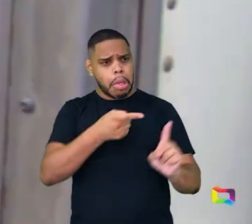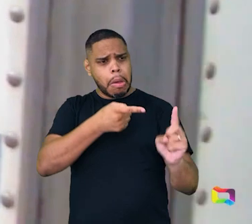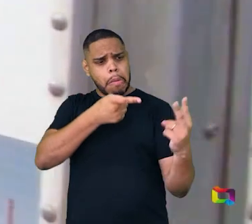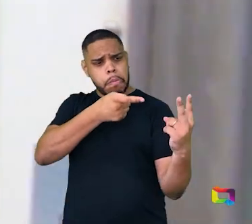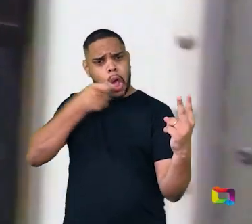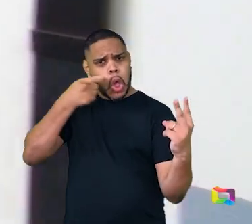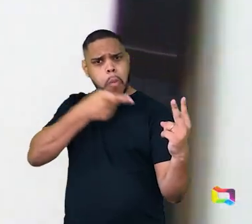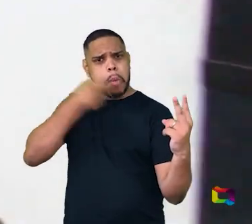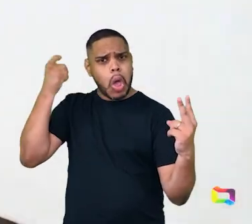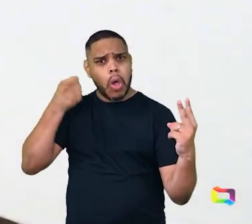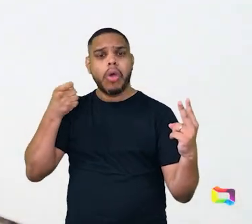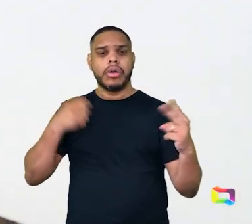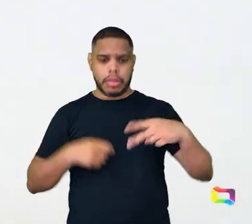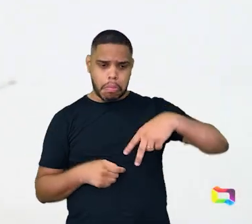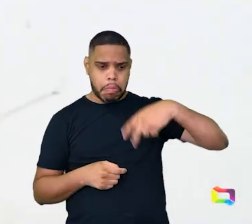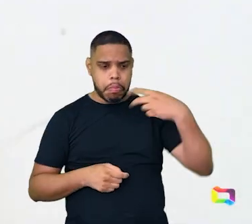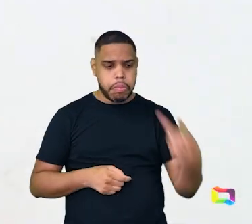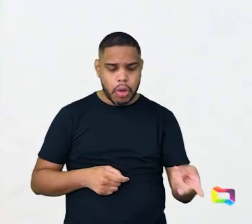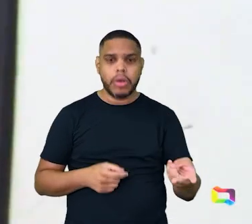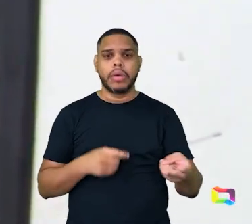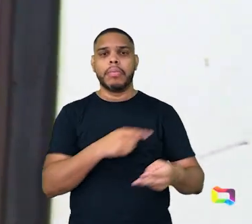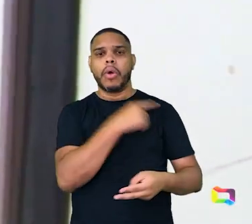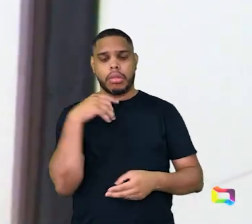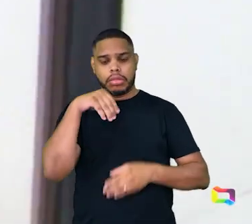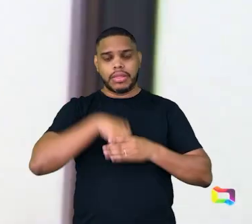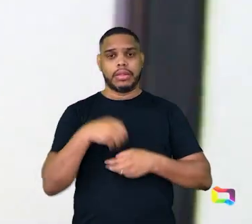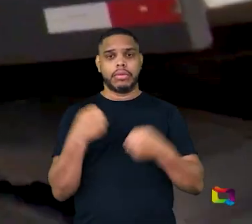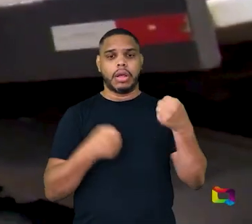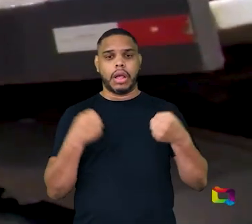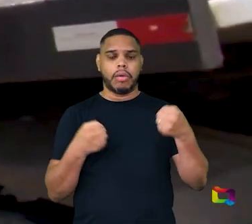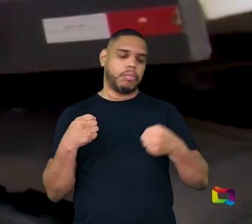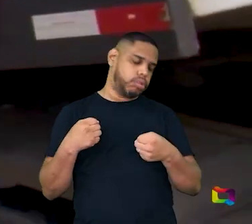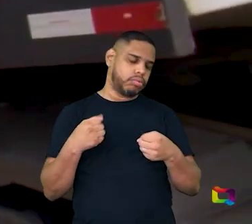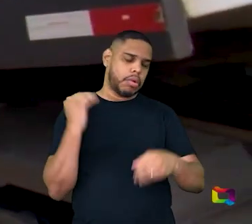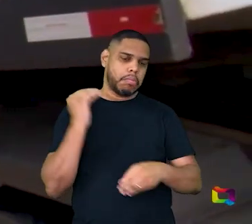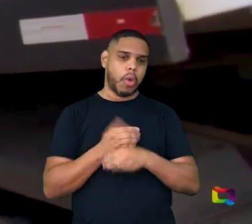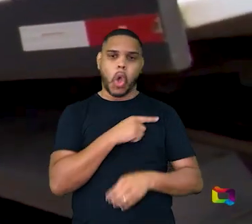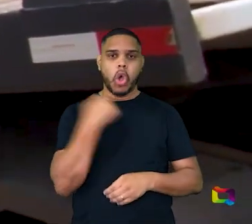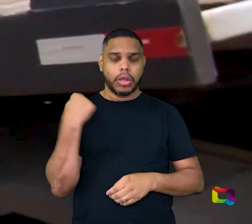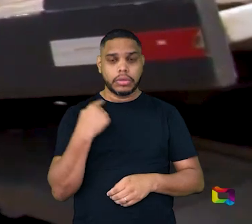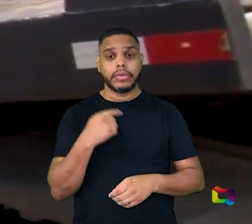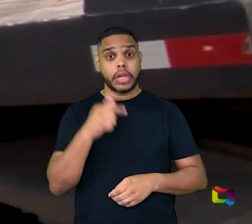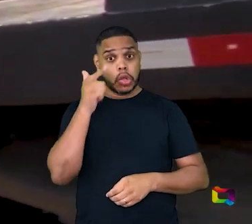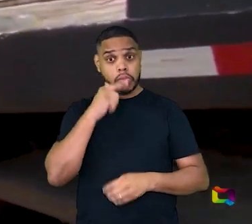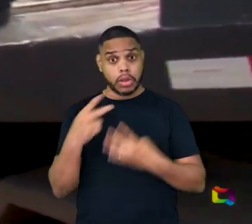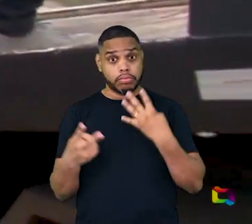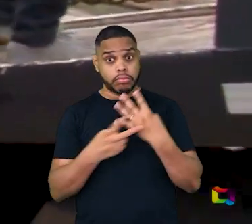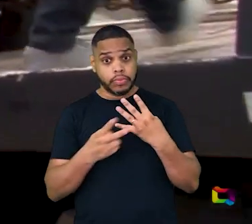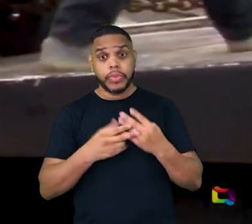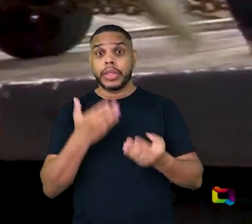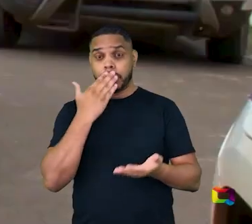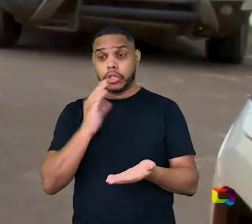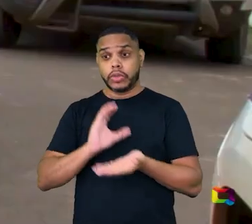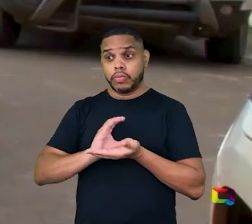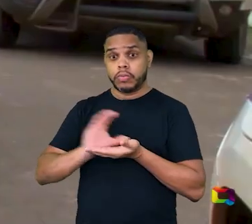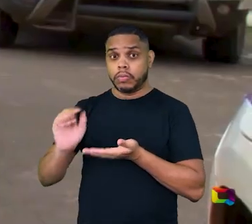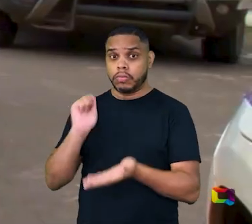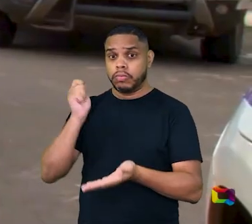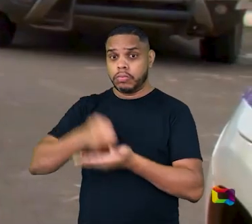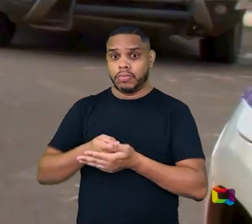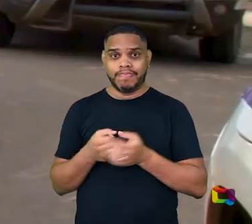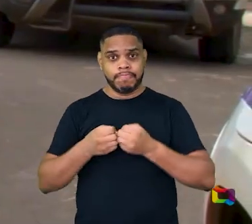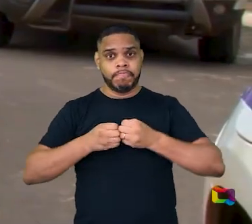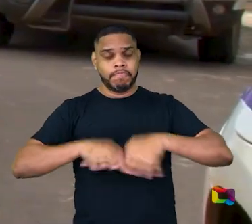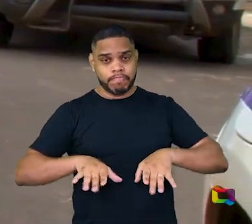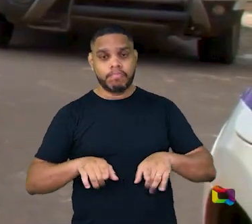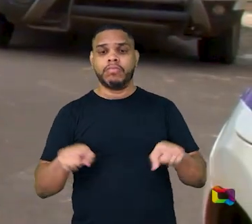nos dois trabalhadores, que morreram dentro do carro. Na justiça, a viúva de um deles pediu indenização por